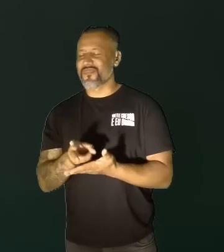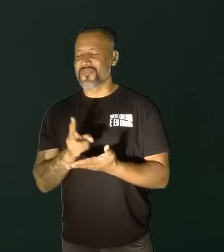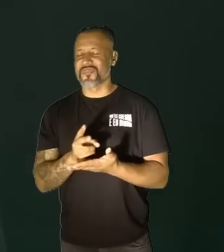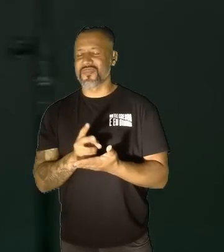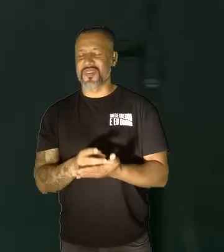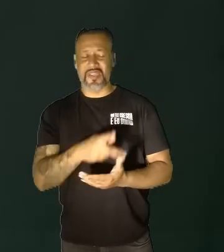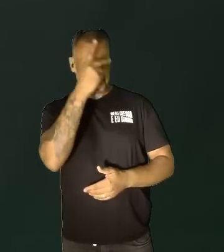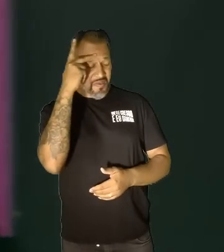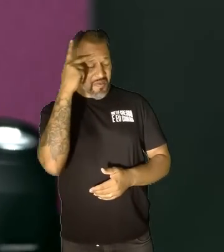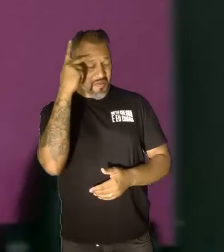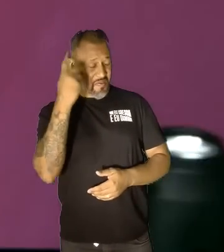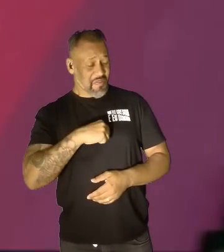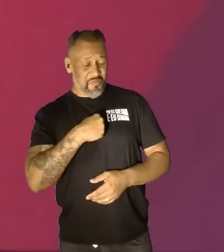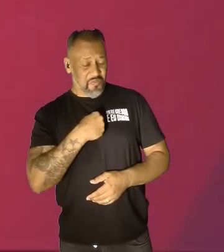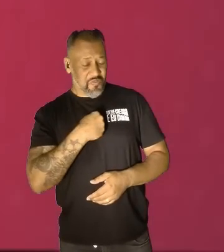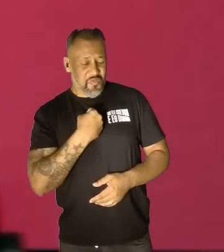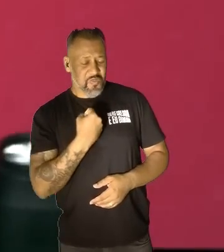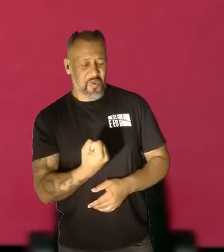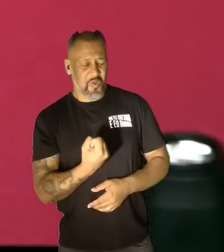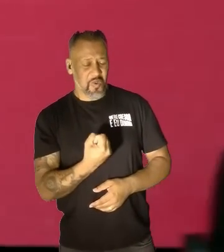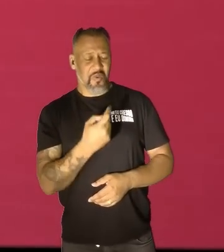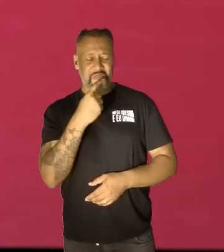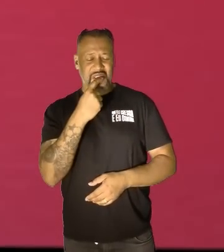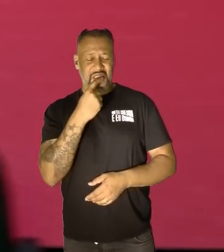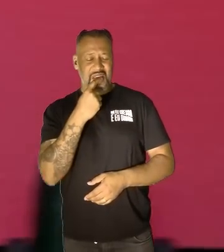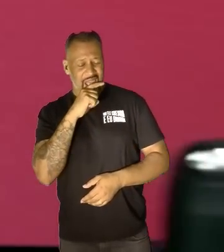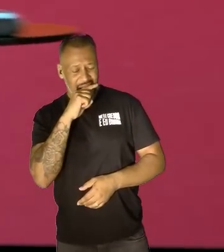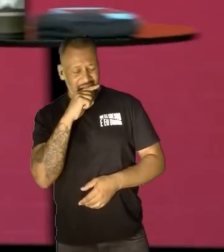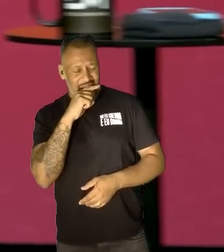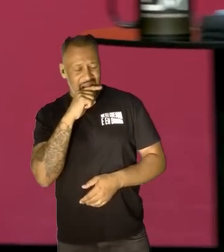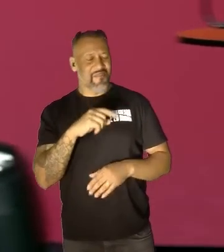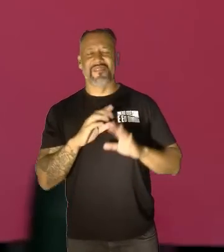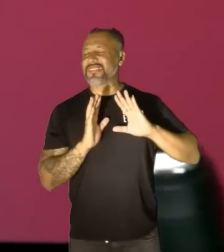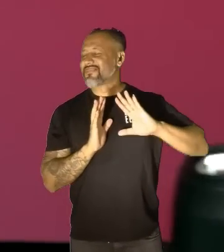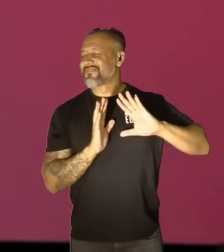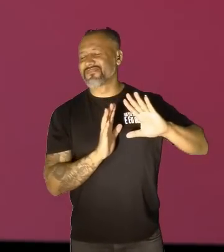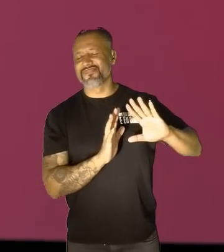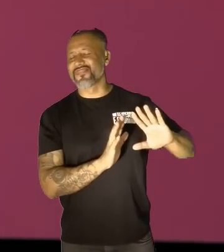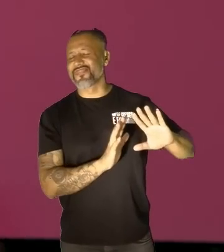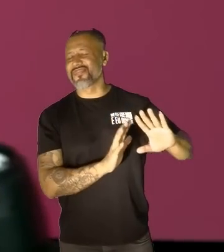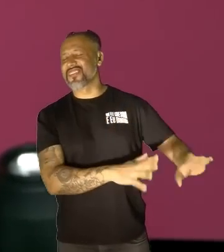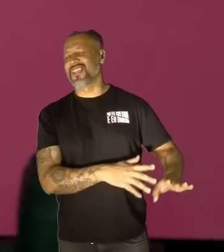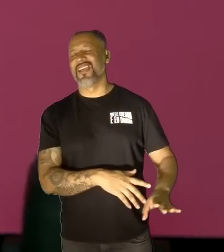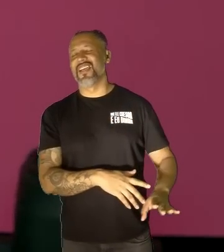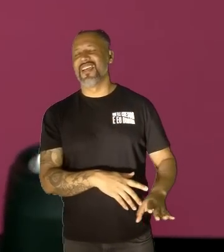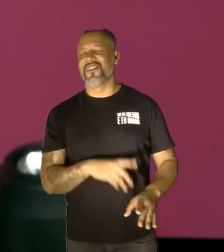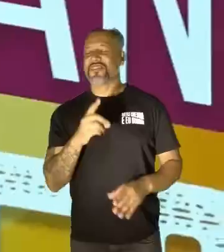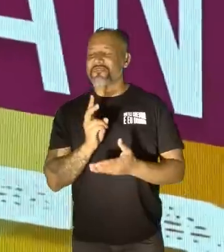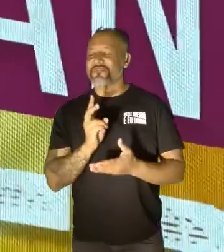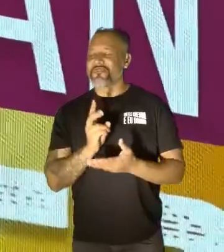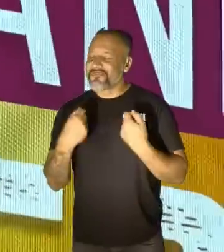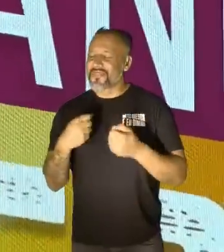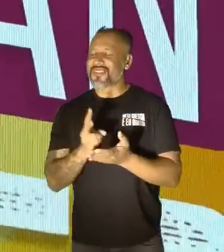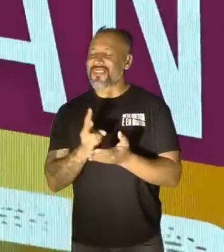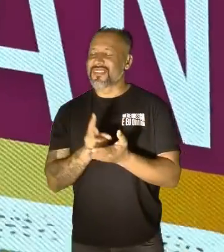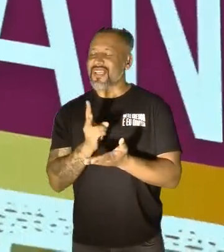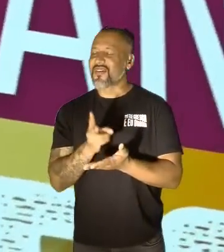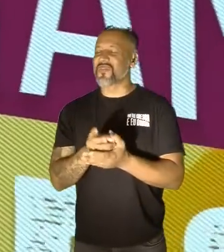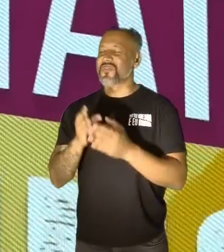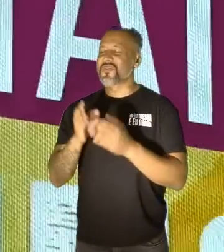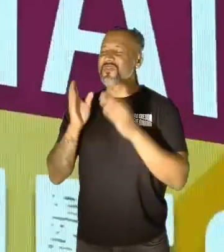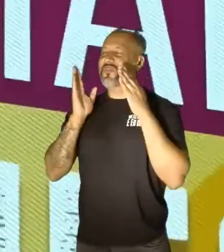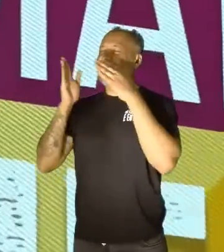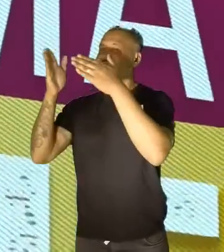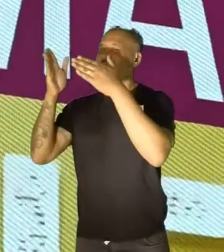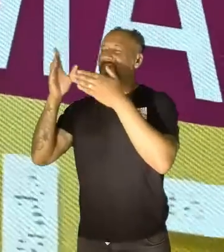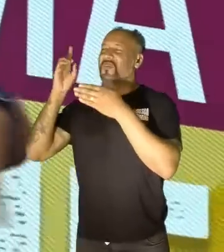fazer você parar de me servir. A inveja não vai fazer você parar de me servir. As histórias mal contadas não vão fazer você parar de me servir.